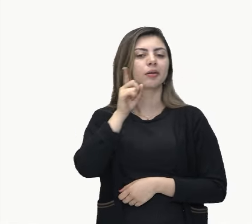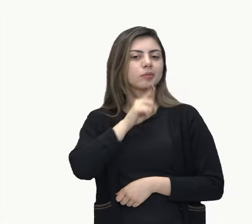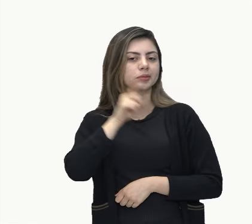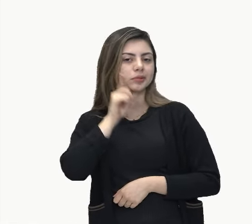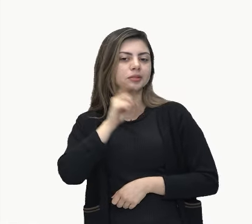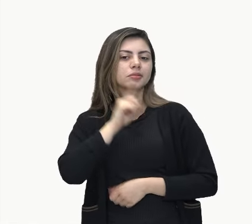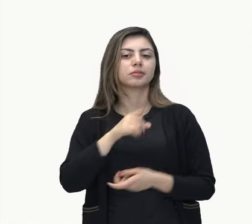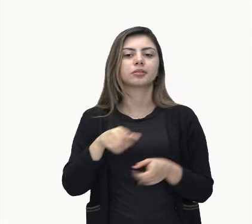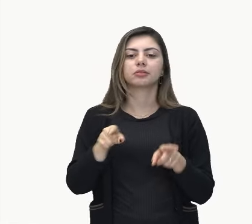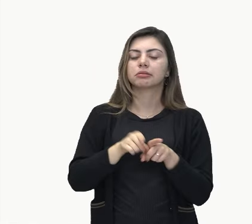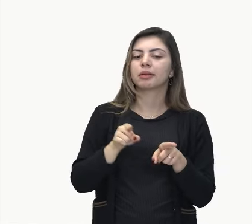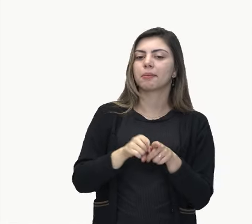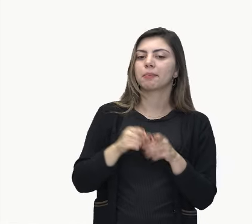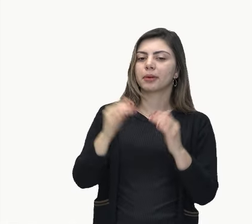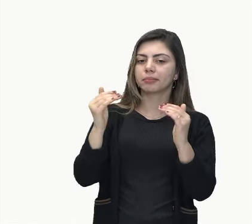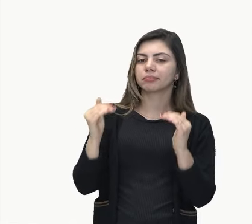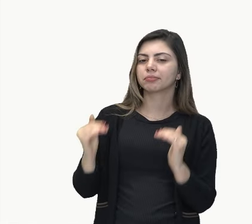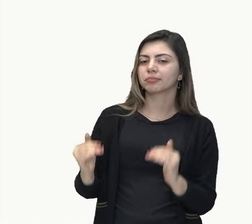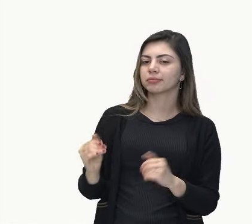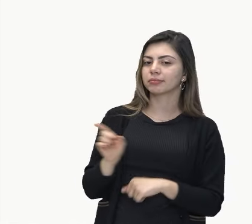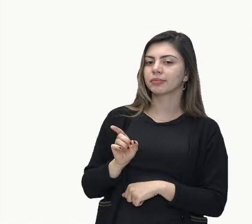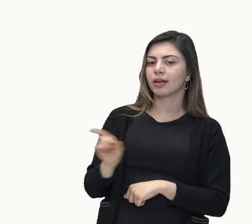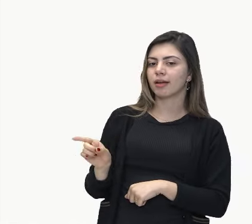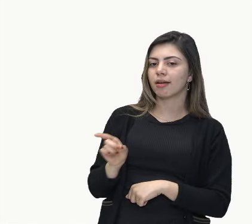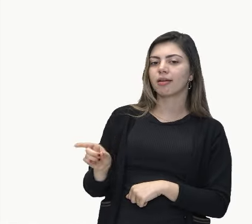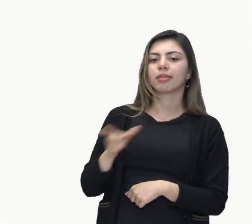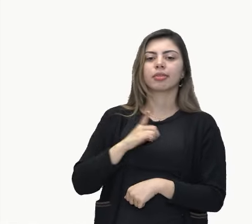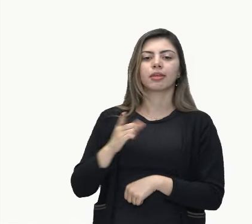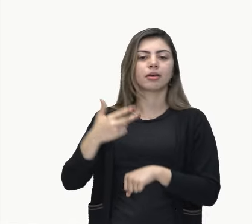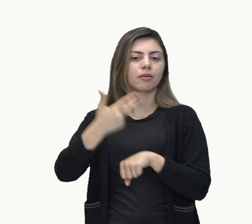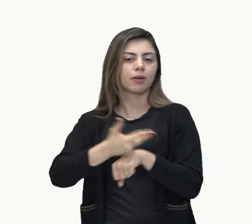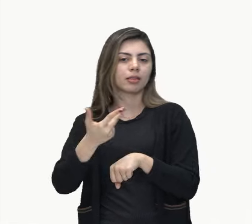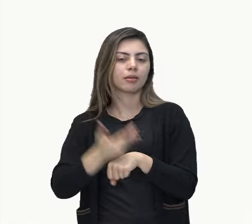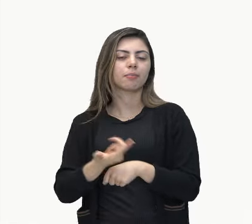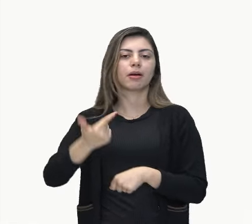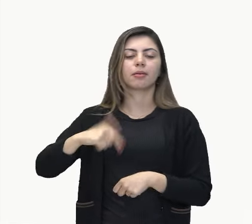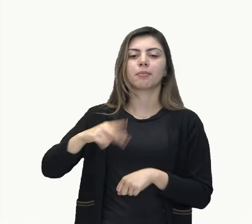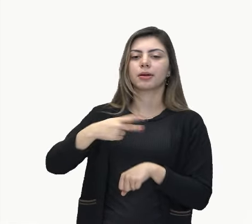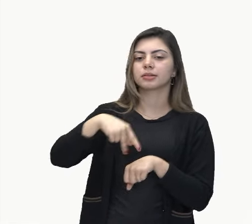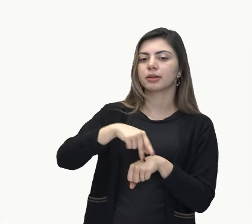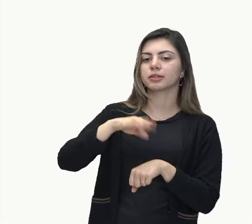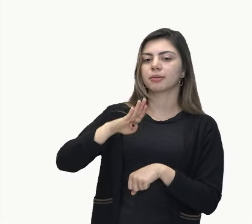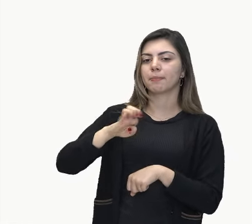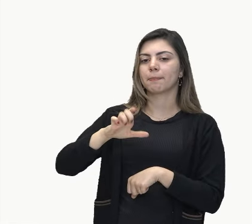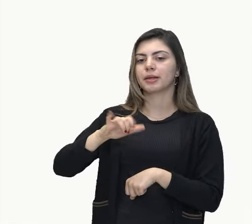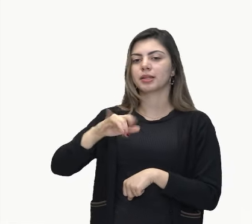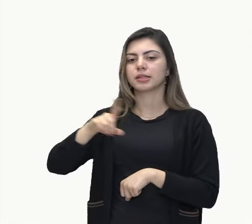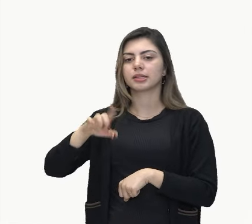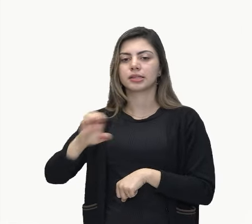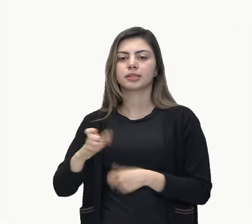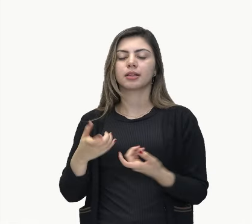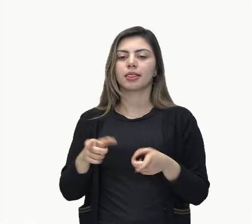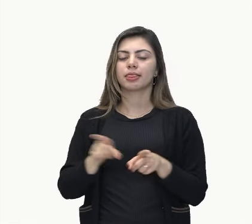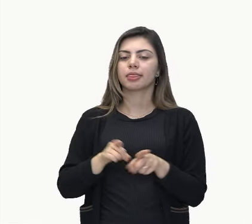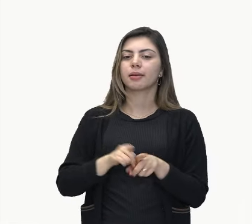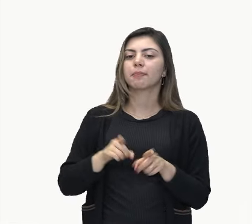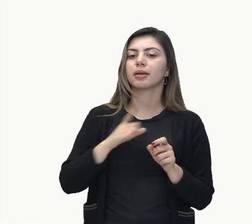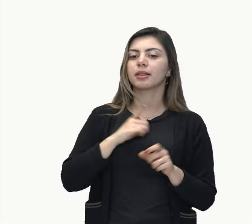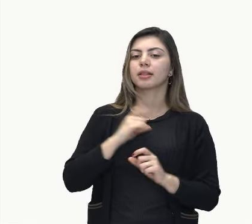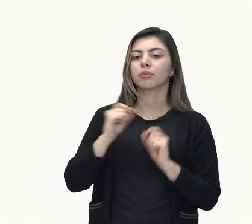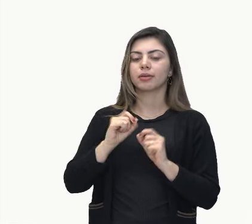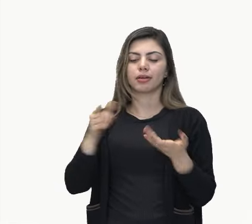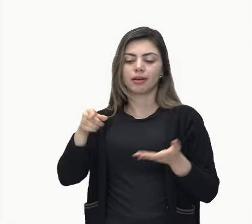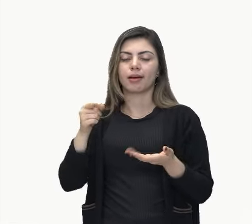América, também em relação a Guatemala e Belize, tá? Sendo banhado pelo Mar do